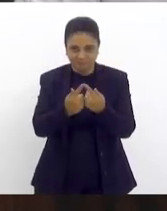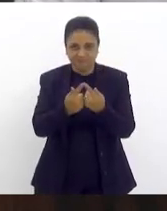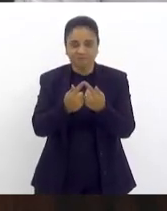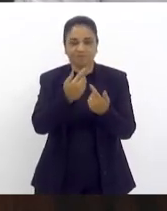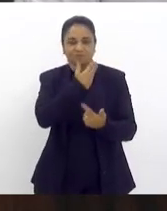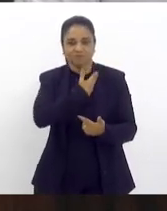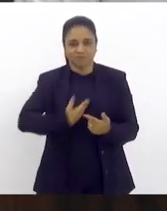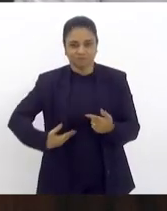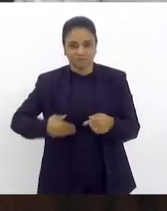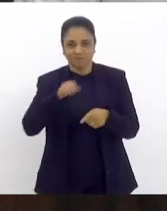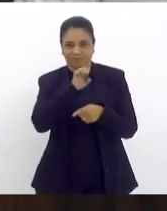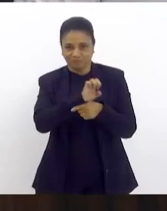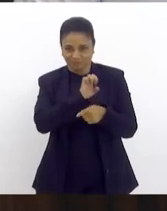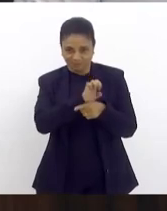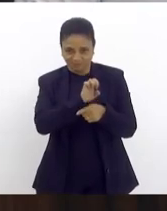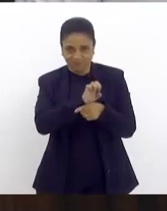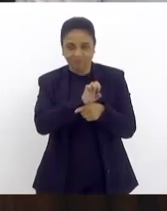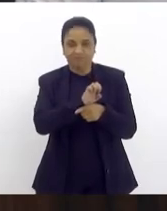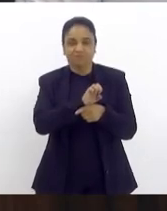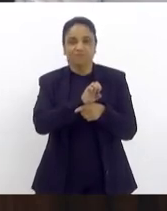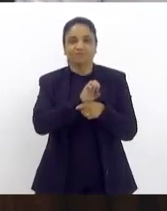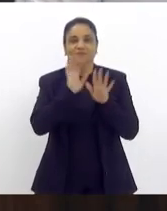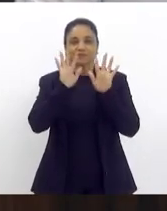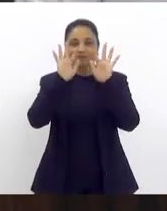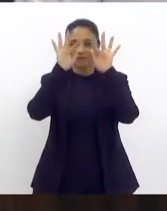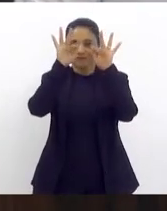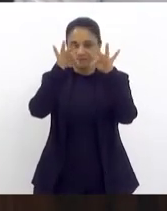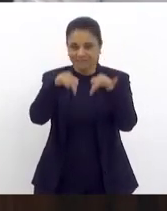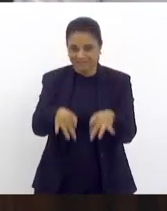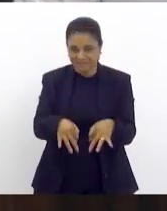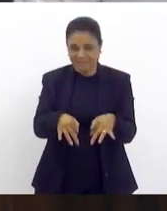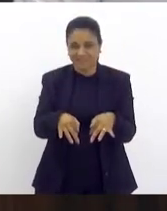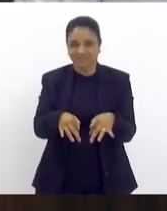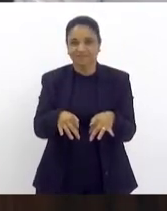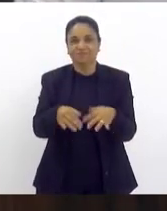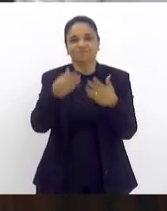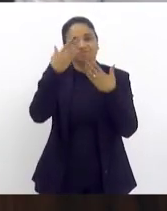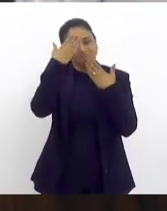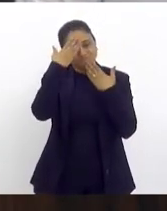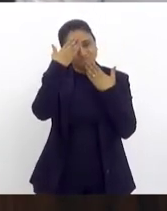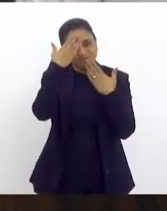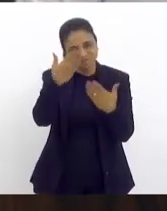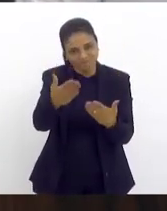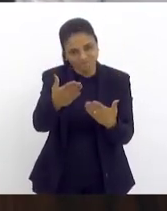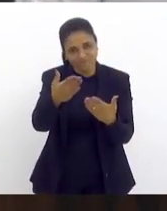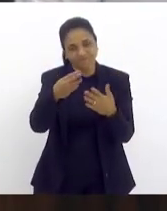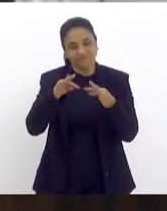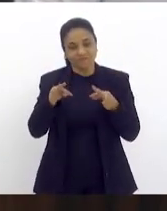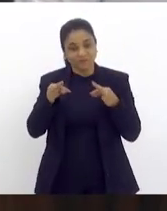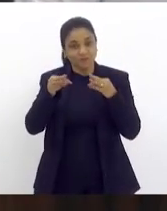a todos. E finalizando, gostaria de agradecer a todos,